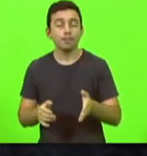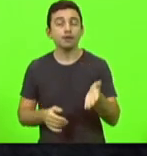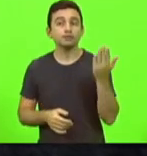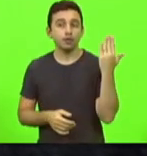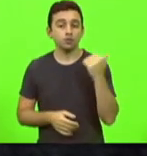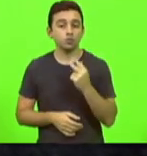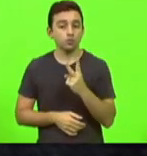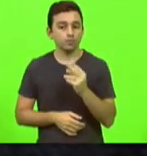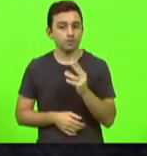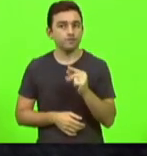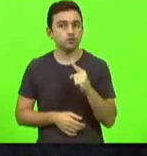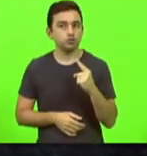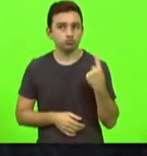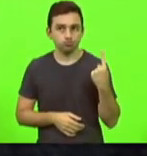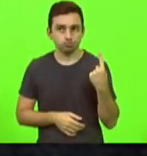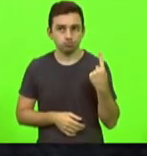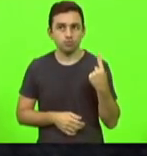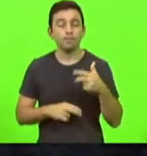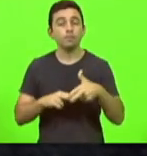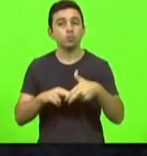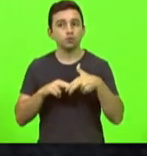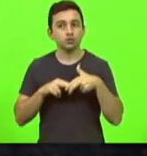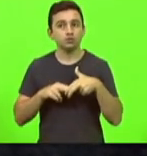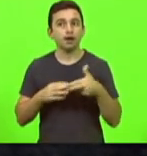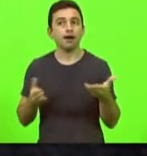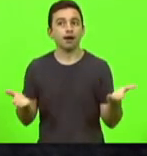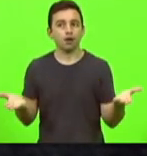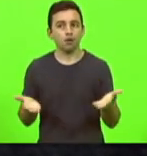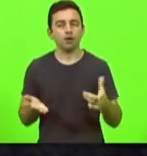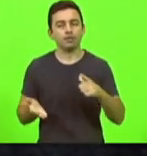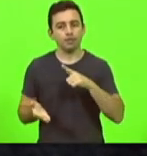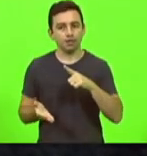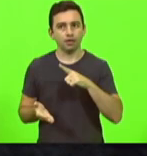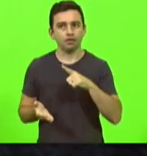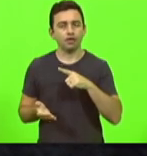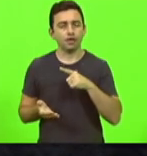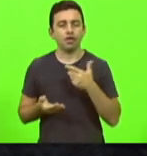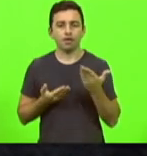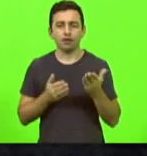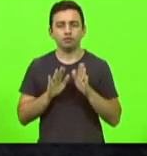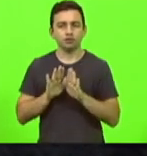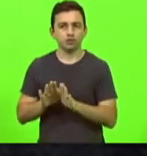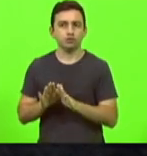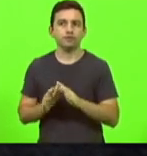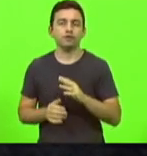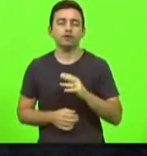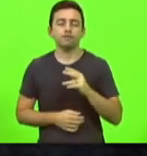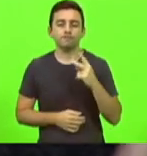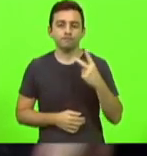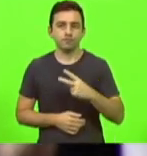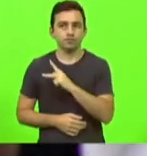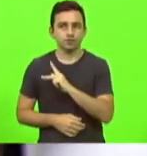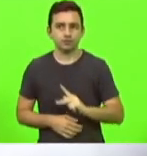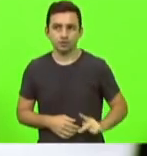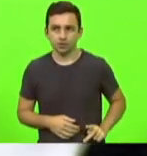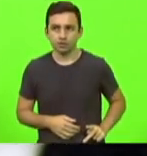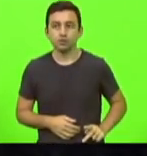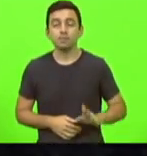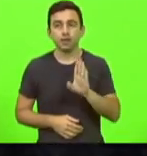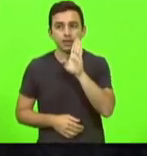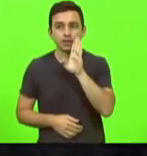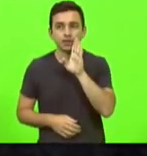2021 por isso que estamos tendo esta renúncia do vice-presidente Deputado Wilson